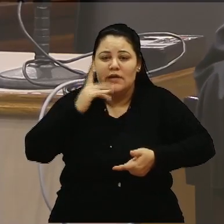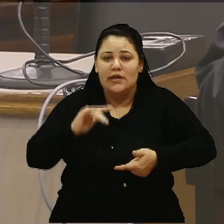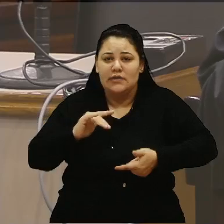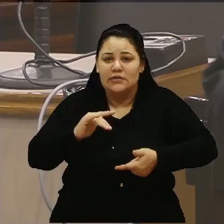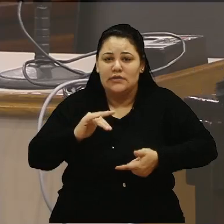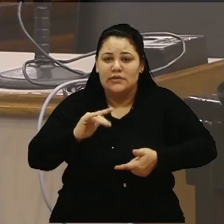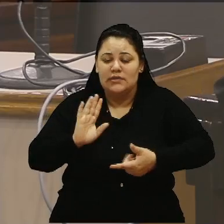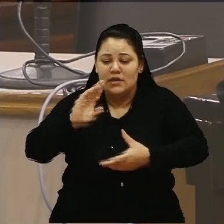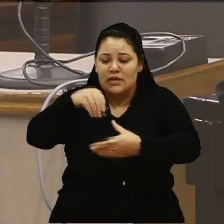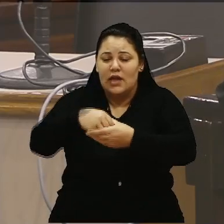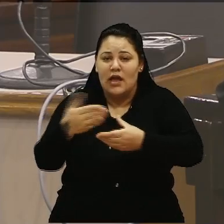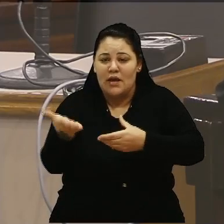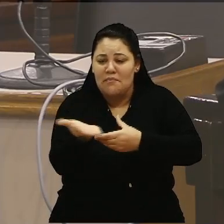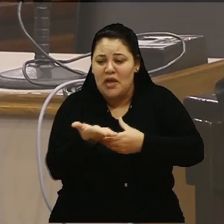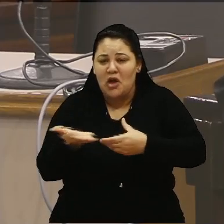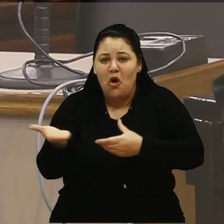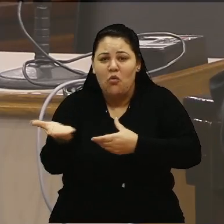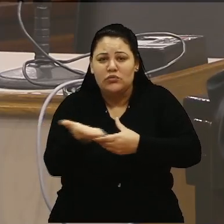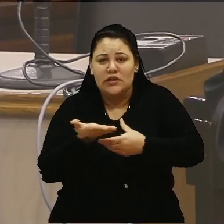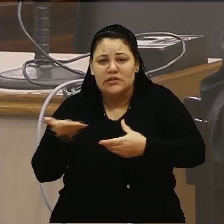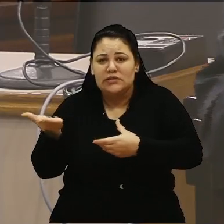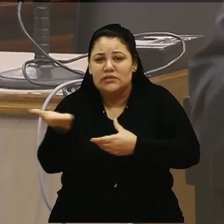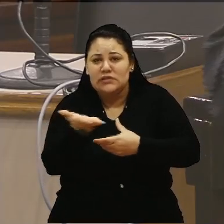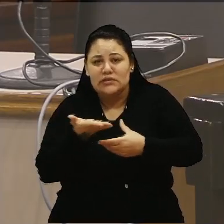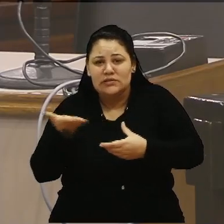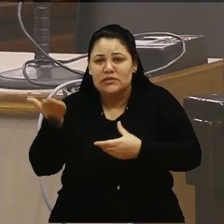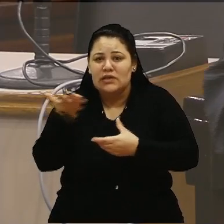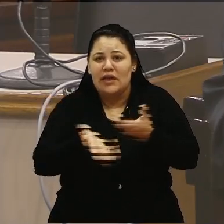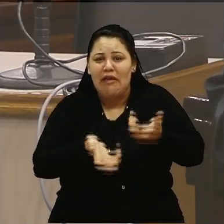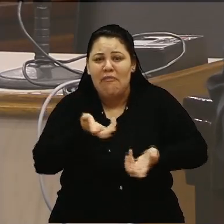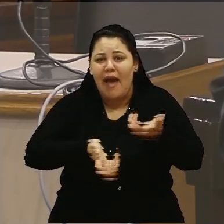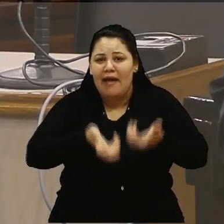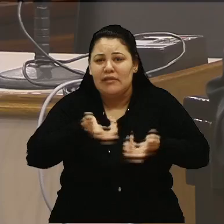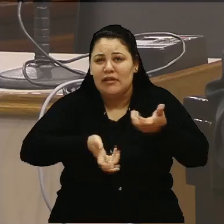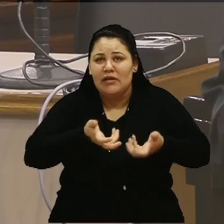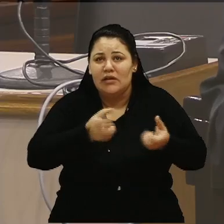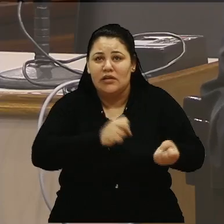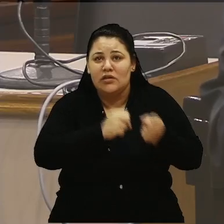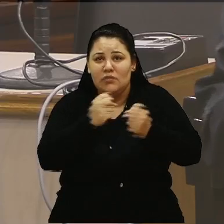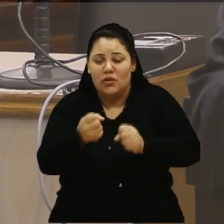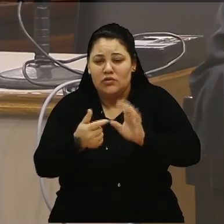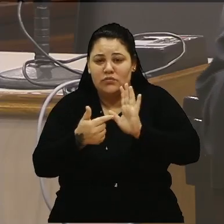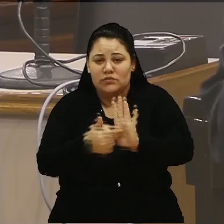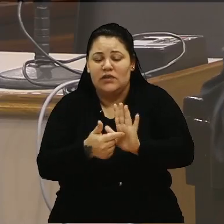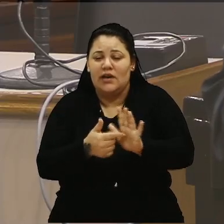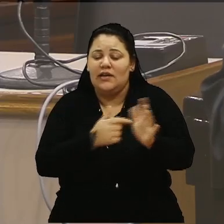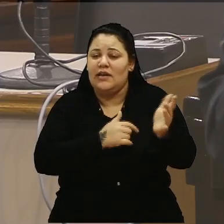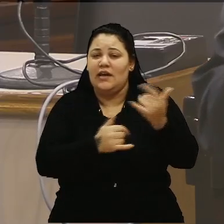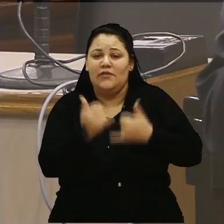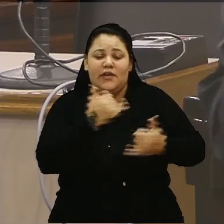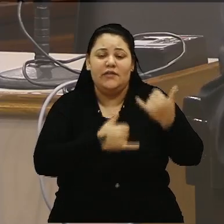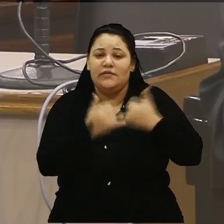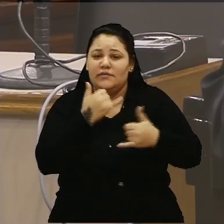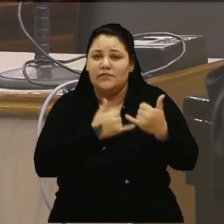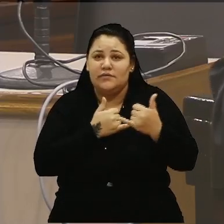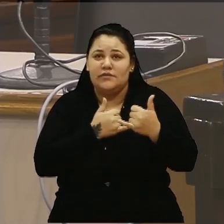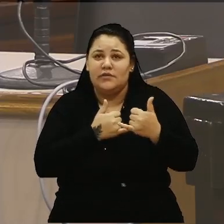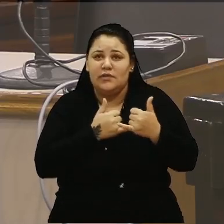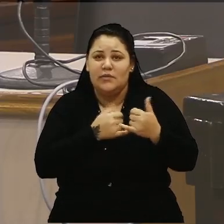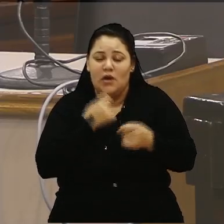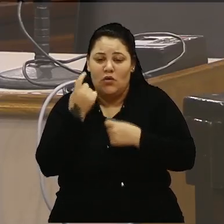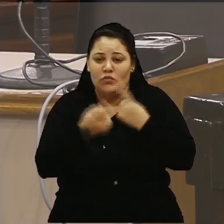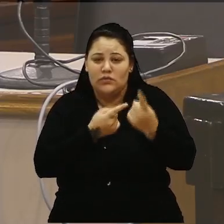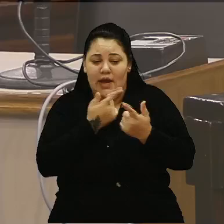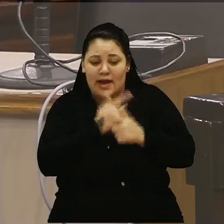micro-ondas, mataram crianças queimadas. E eu posso trazer aqui essas informações e colocar para aqueles que dão risada, e eu,